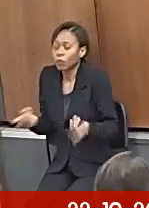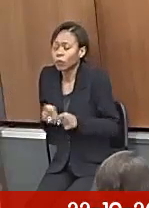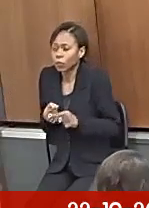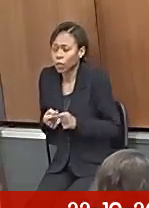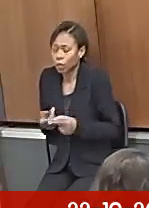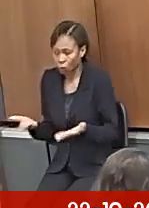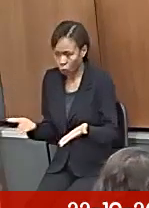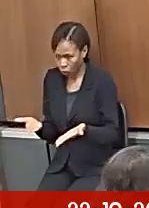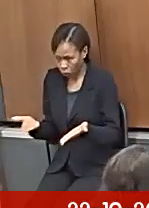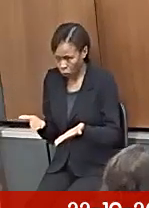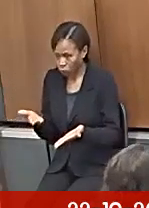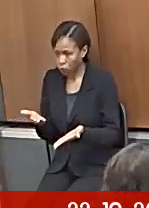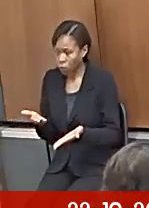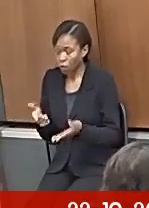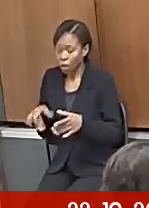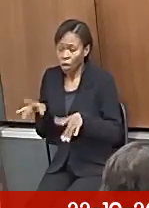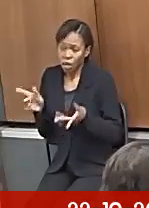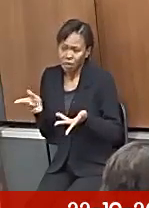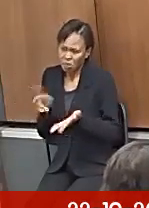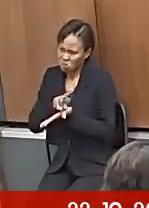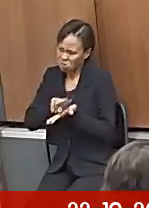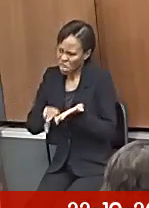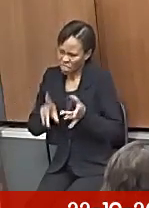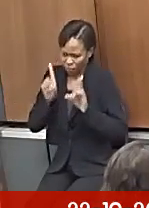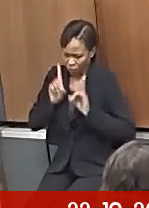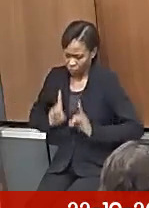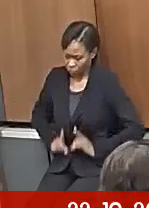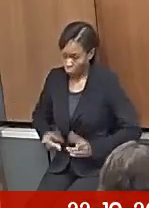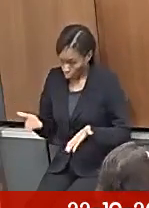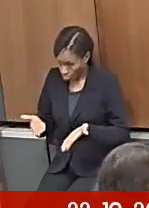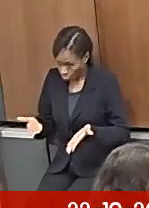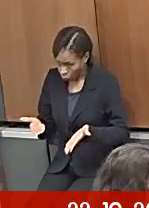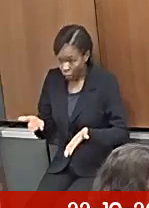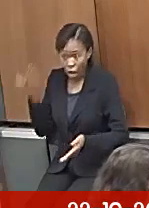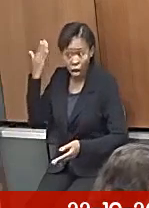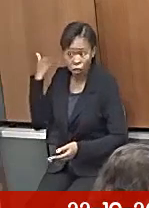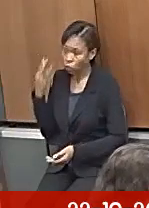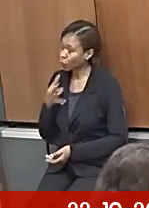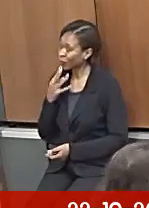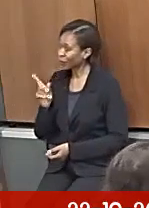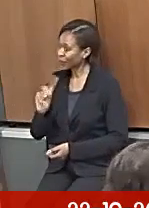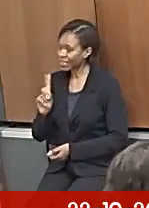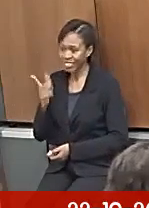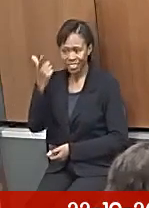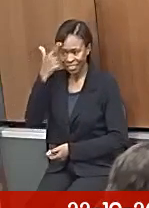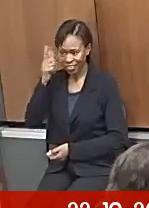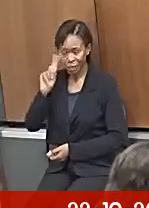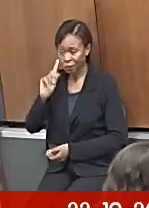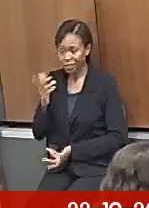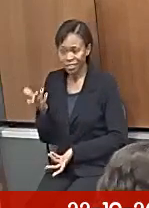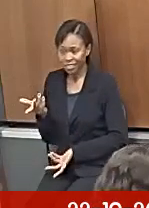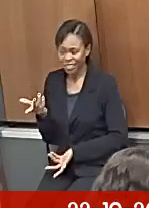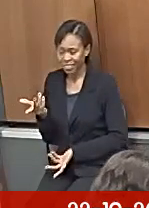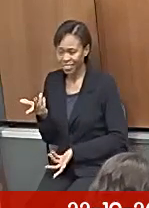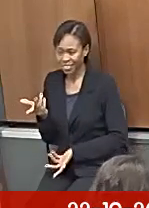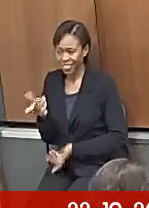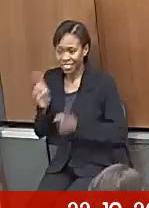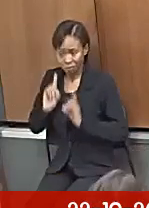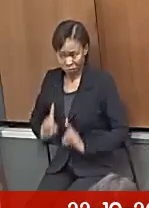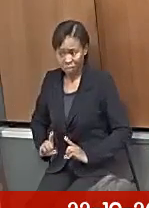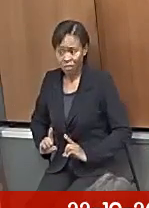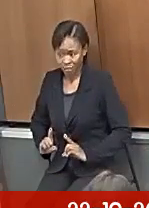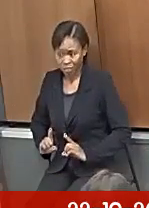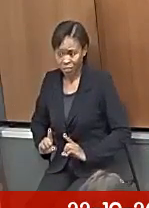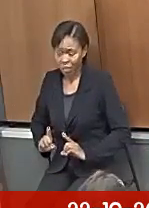hoje apresentadas, no passado, a gente não conhecia. A gente não conhecia. E nós também não